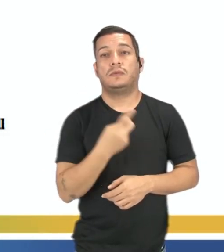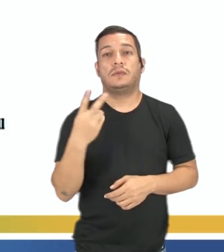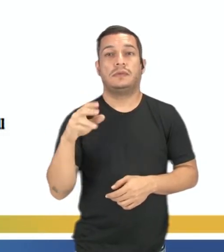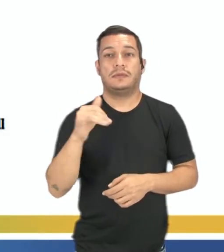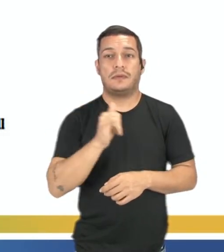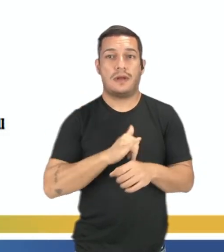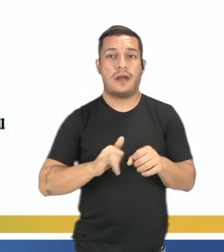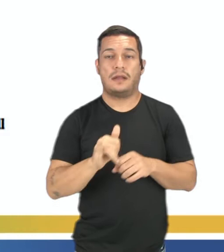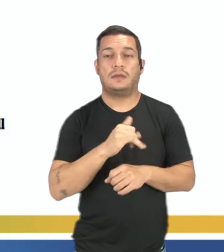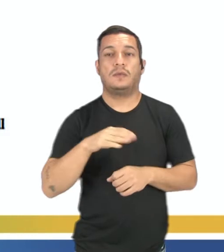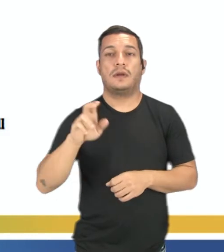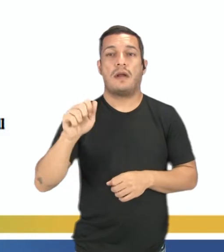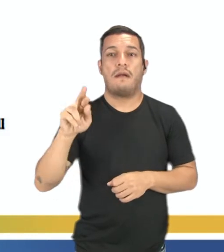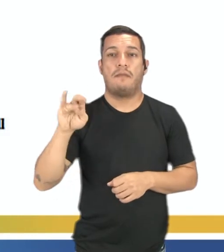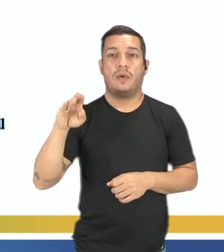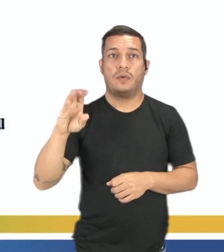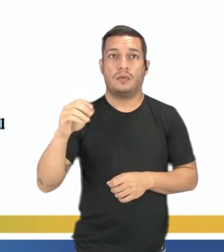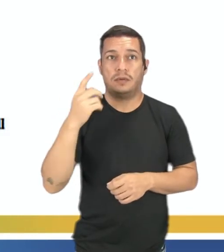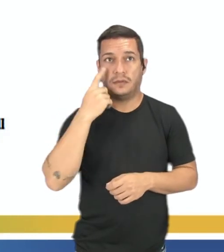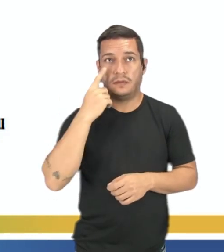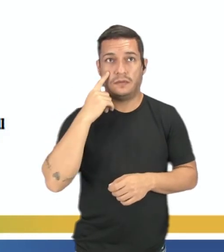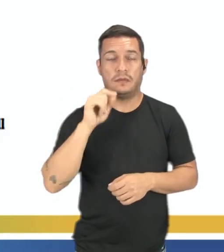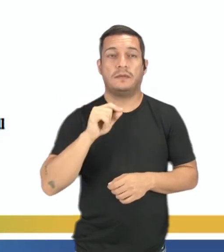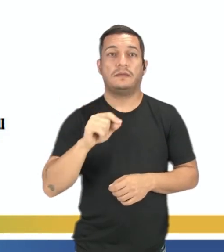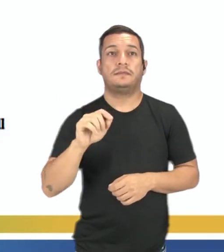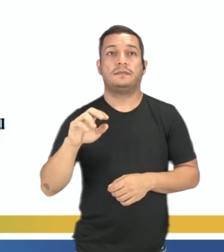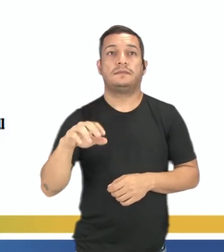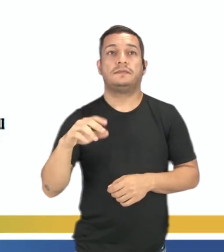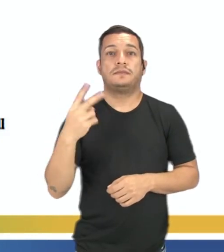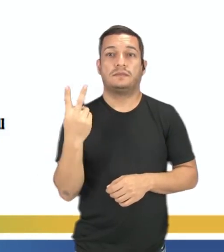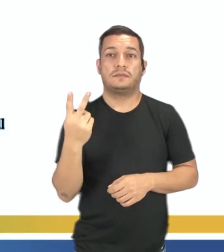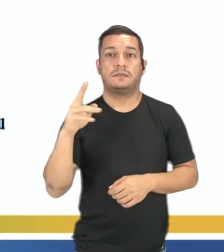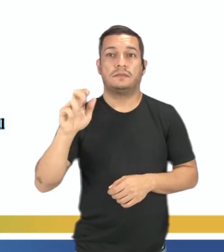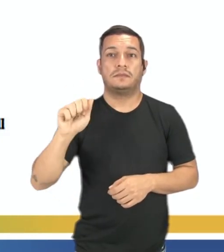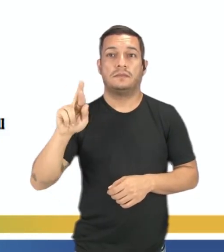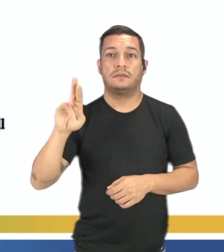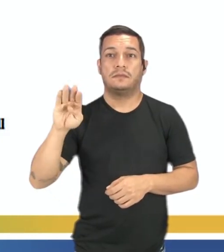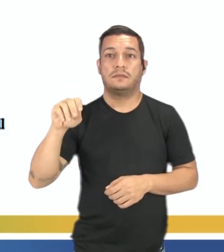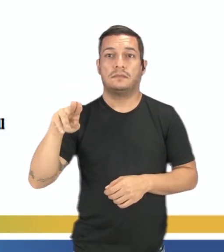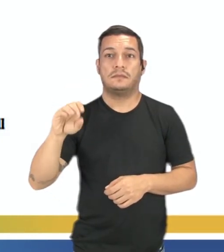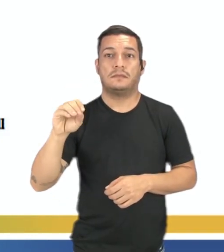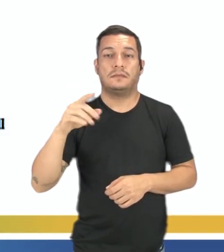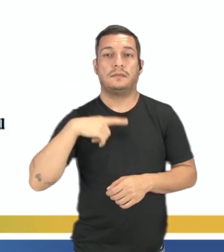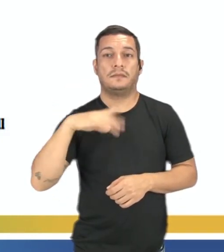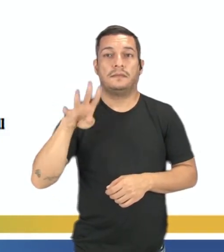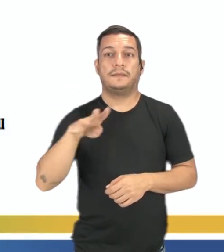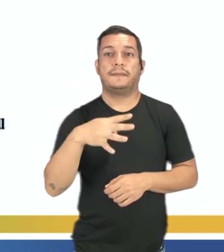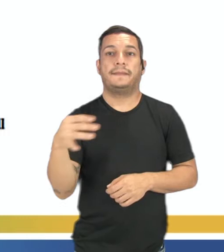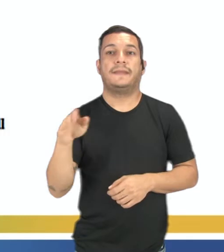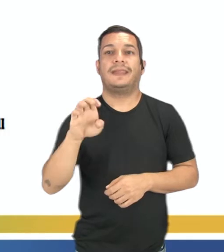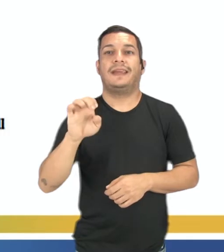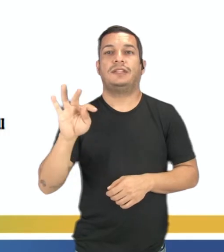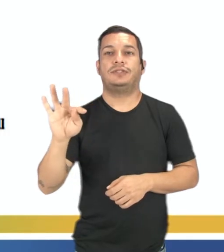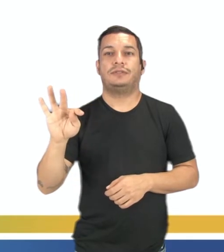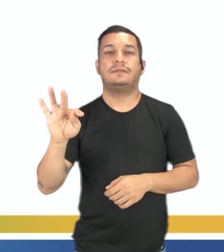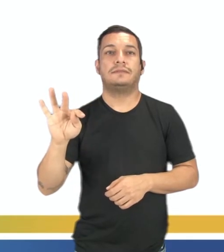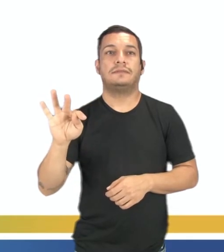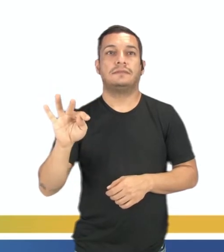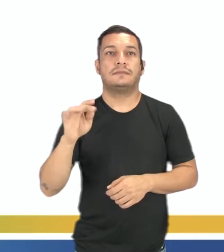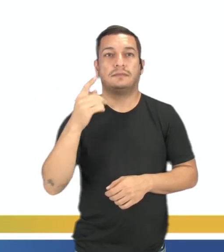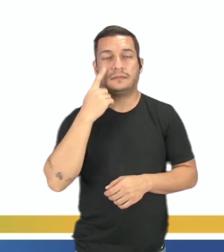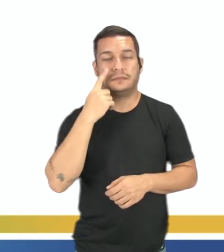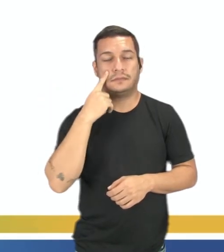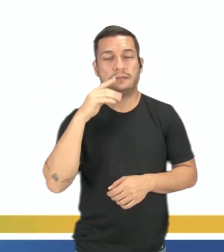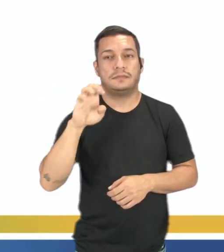de átomos de carbono então eu vou pegar aqui ó 2 carbonos na minha tabelinha é o edna é